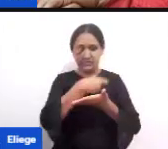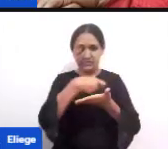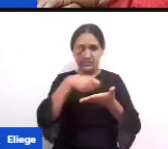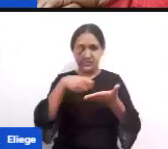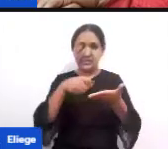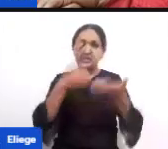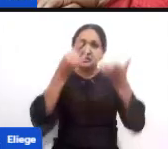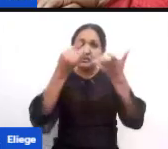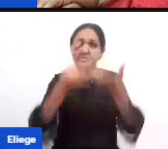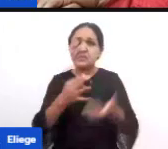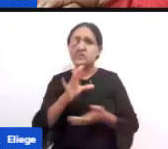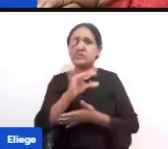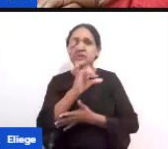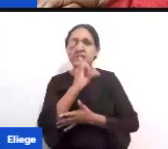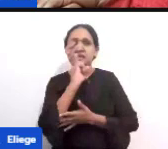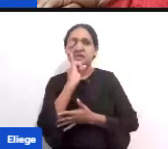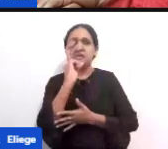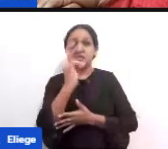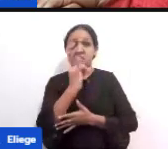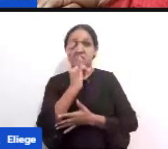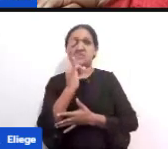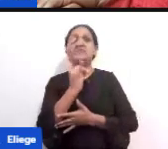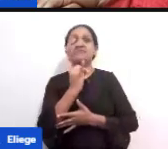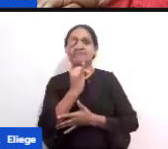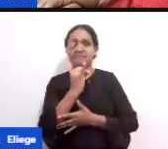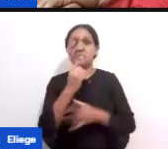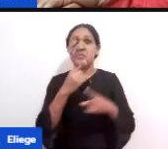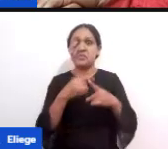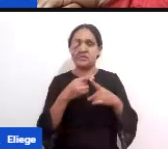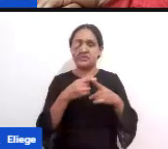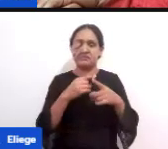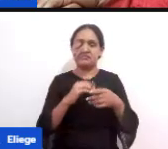da importância dessa escrita.